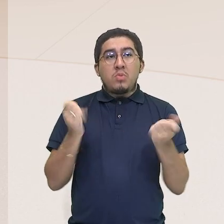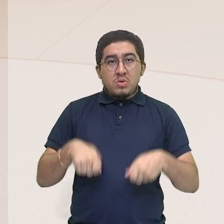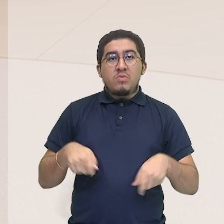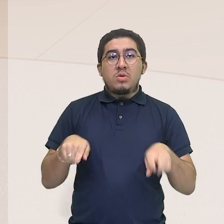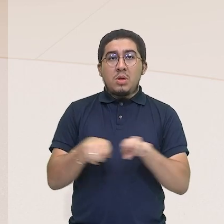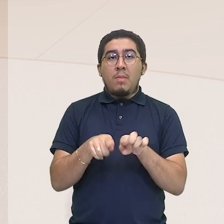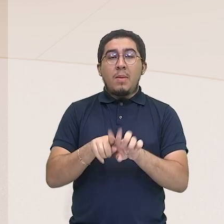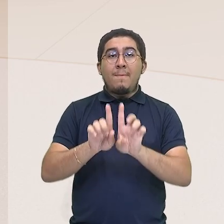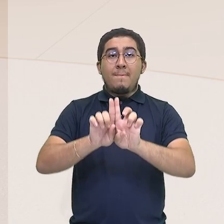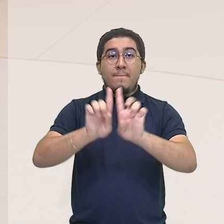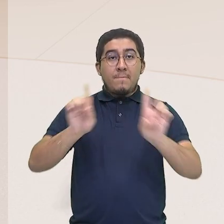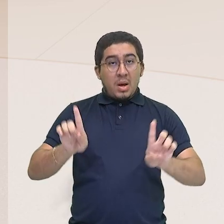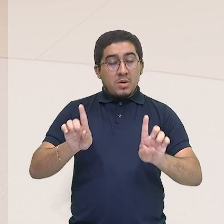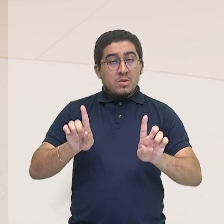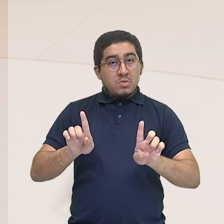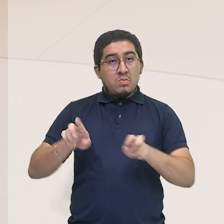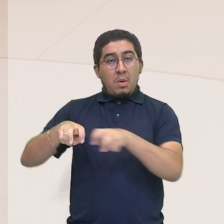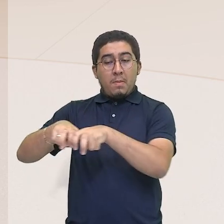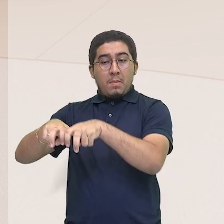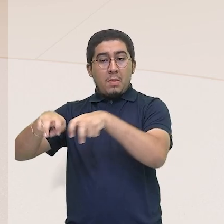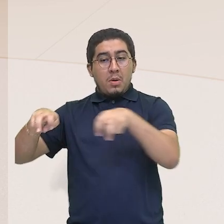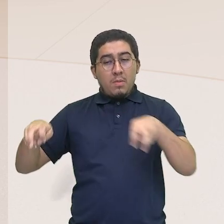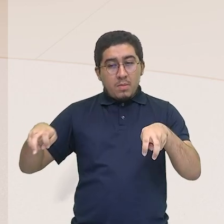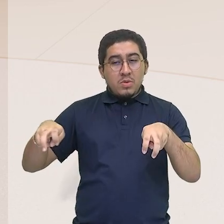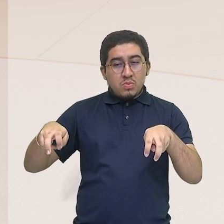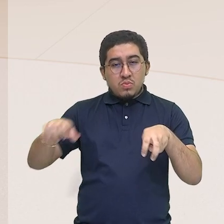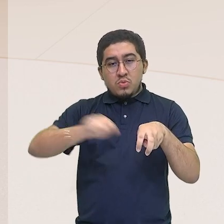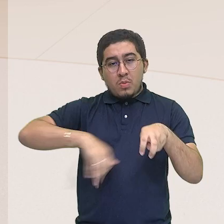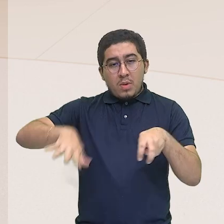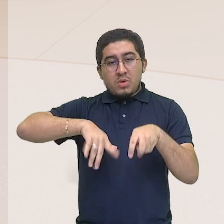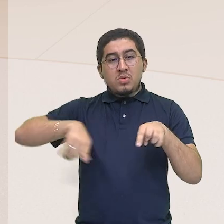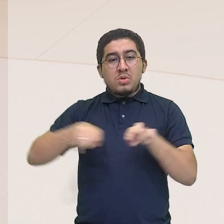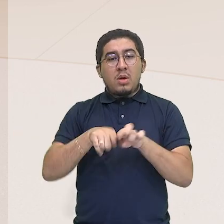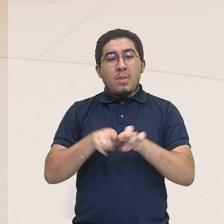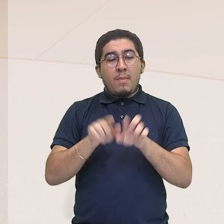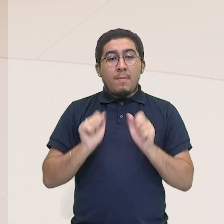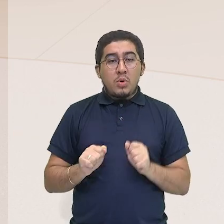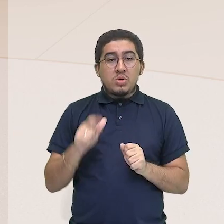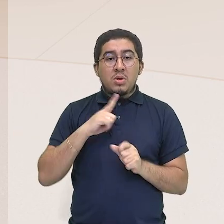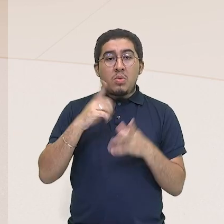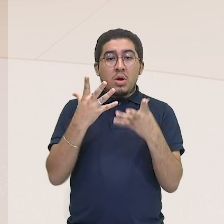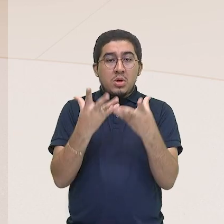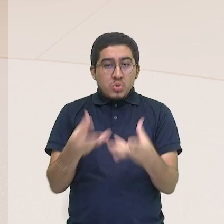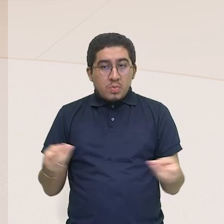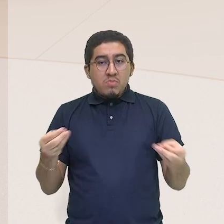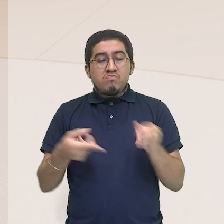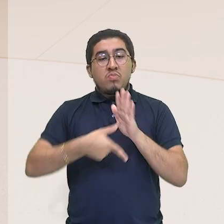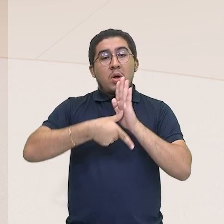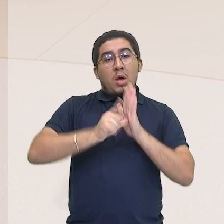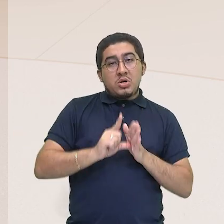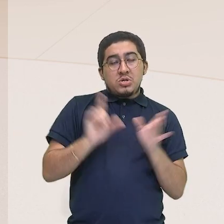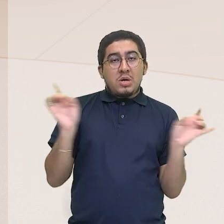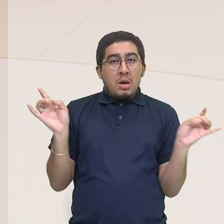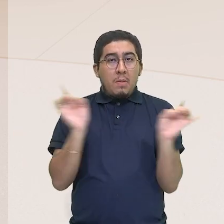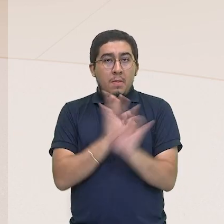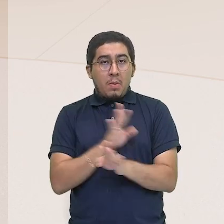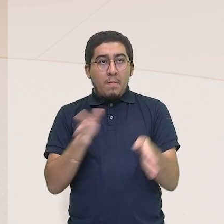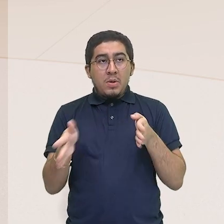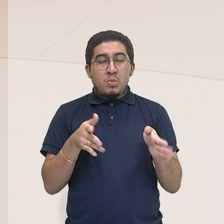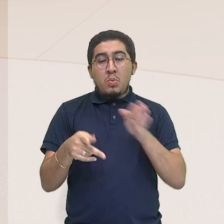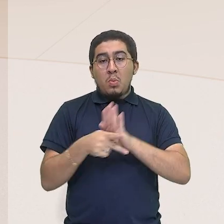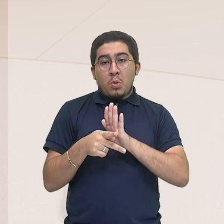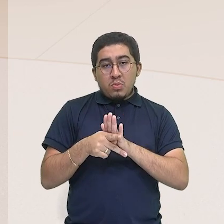implementados. Mas este parlamento ou este congresso, gente, ele também pode ser dissolvido antes do término dos